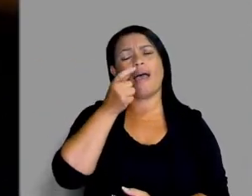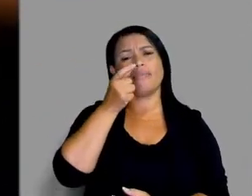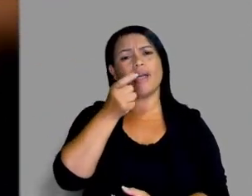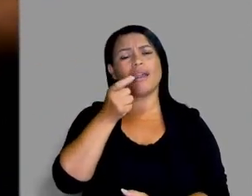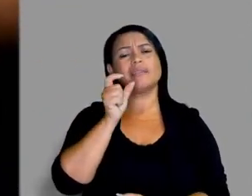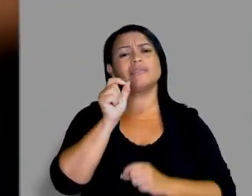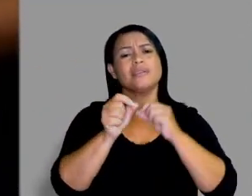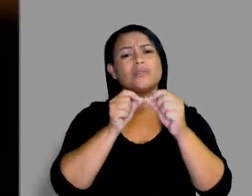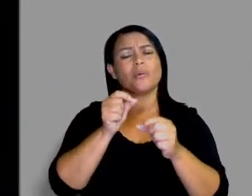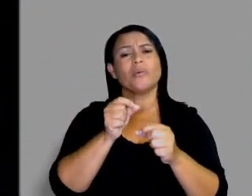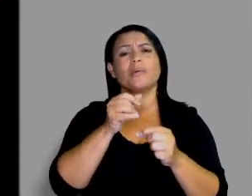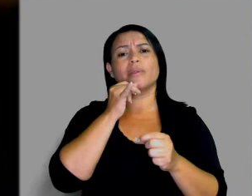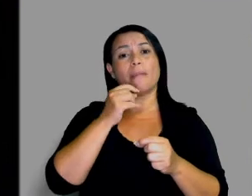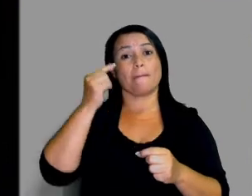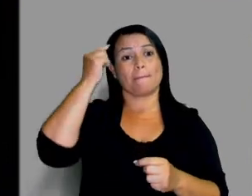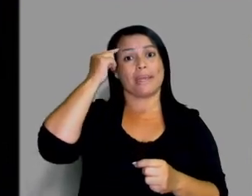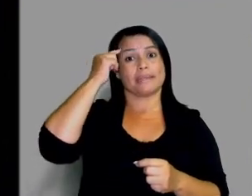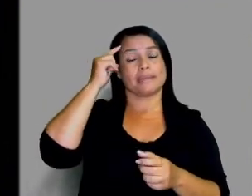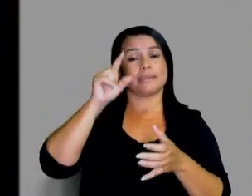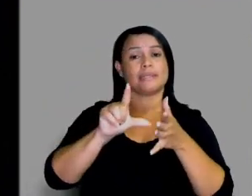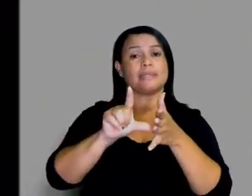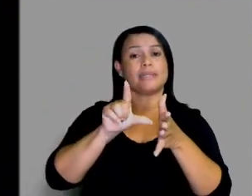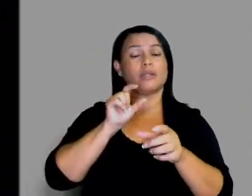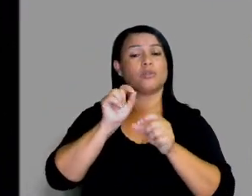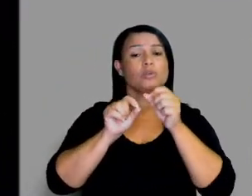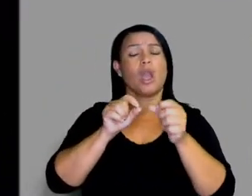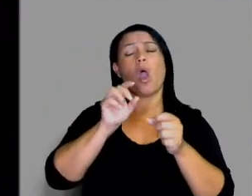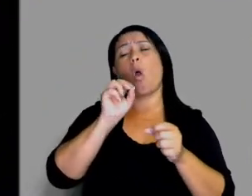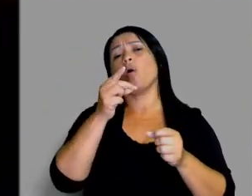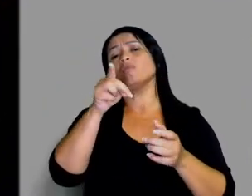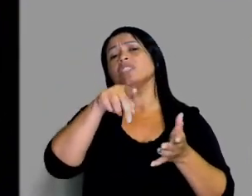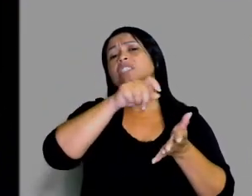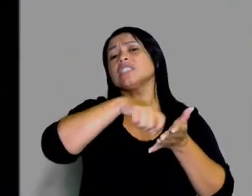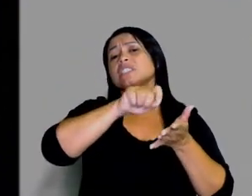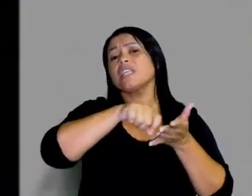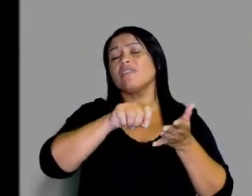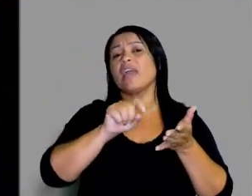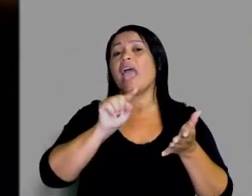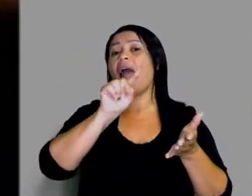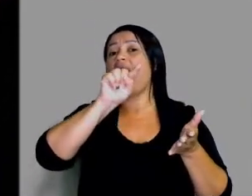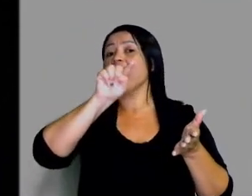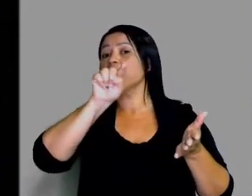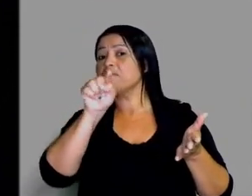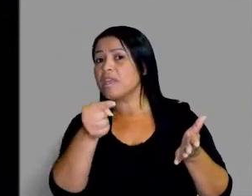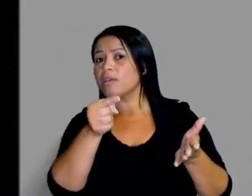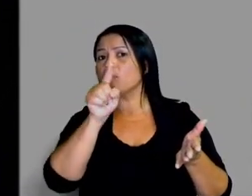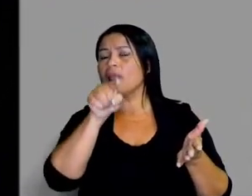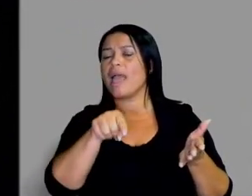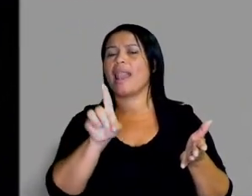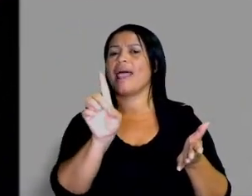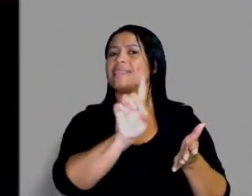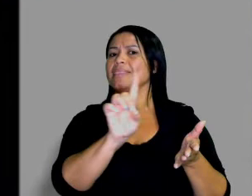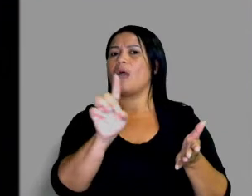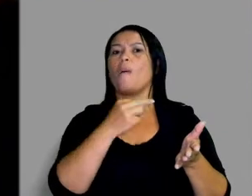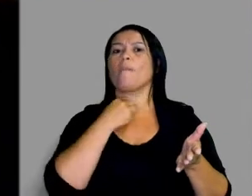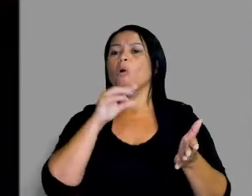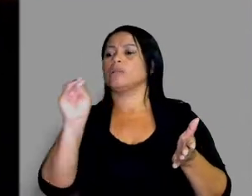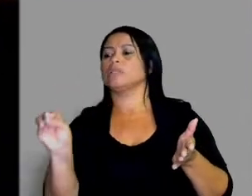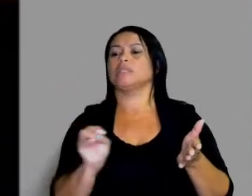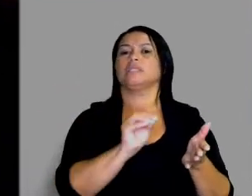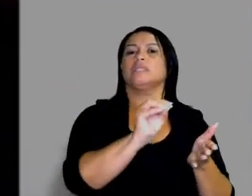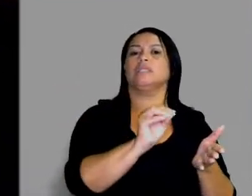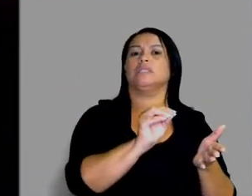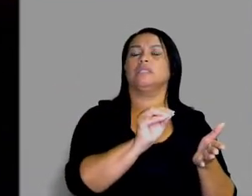gente pense direitinho, se for o caso, até escrevam aí no caderno de vocês. A vírgula, ela não se